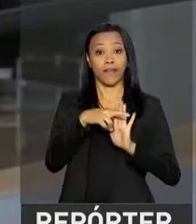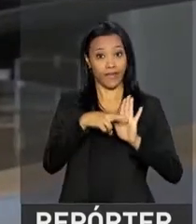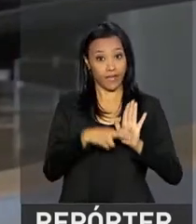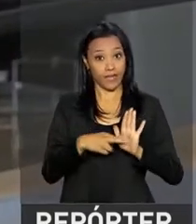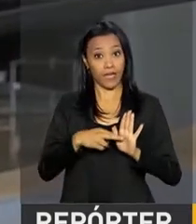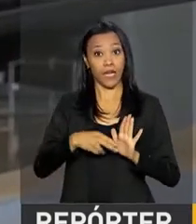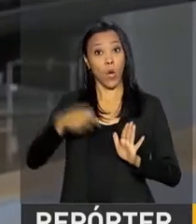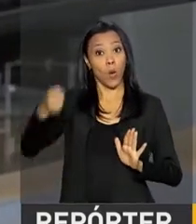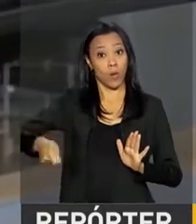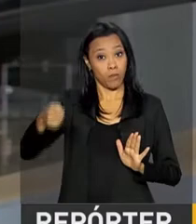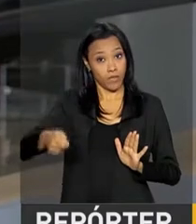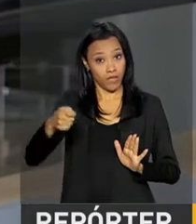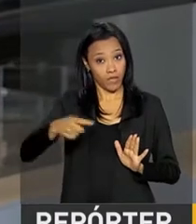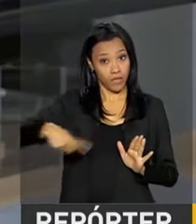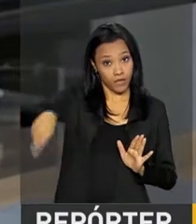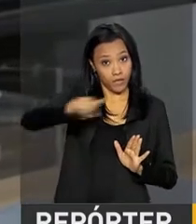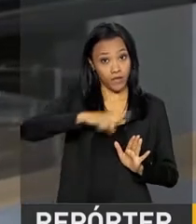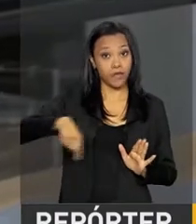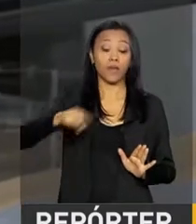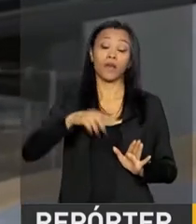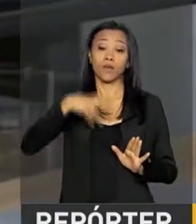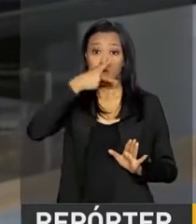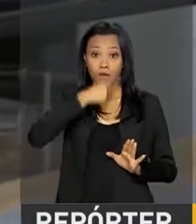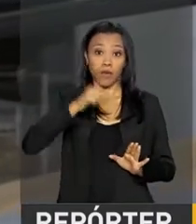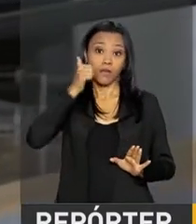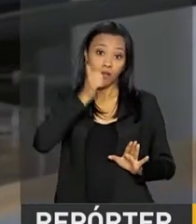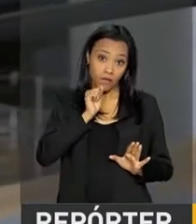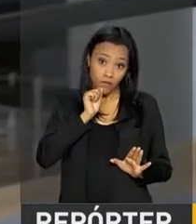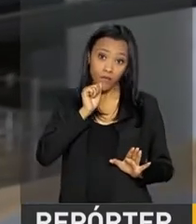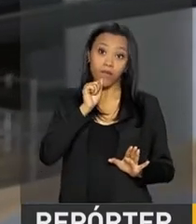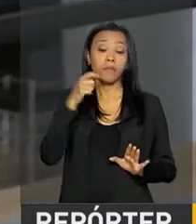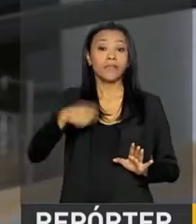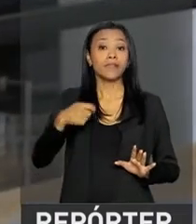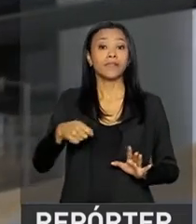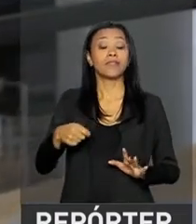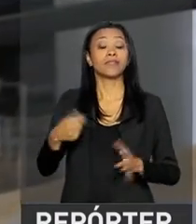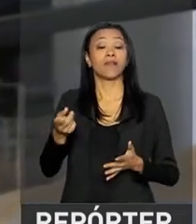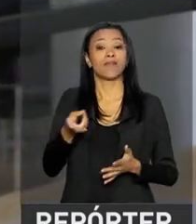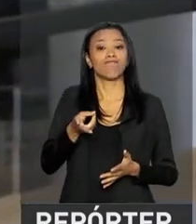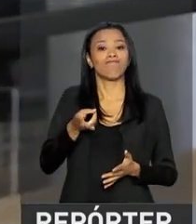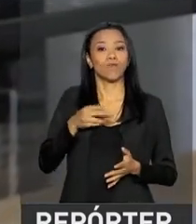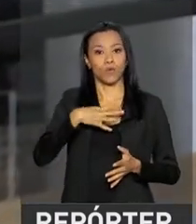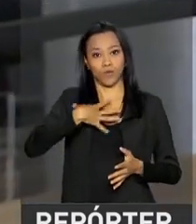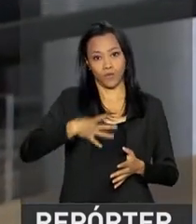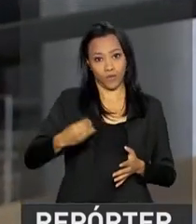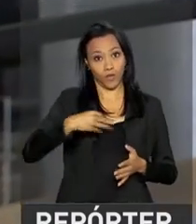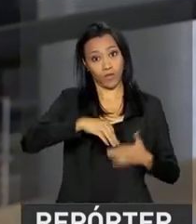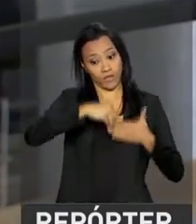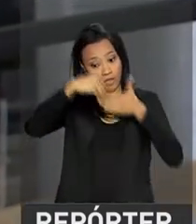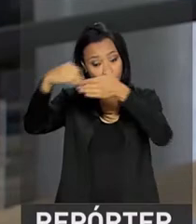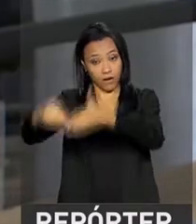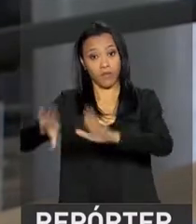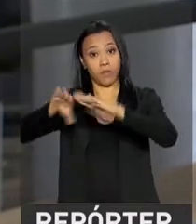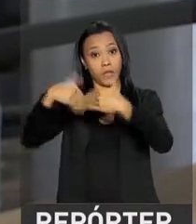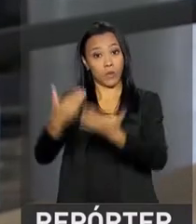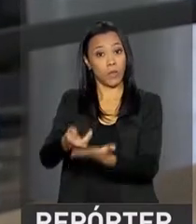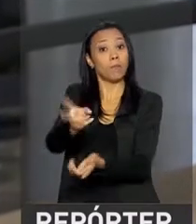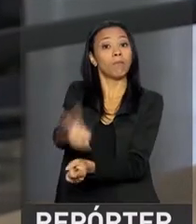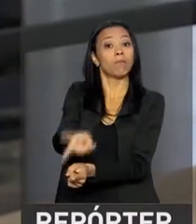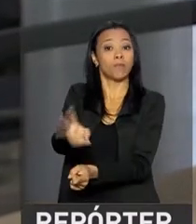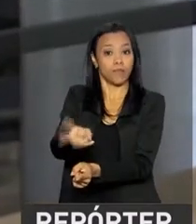obriga os beneficiários do bolsa família a manter os filhos na escola é para promover o acesso à educação e também